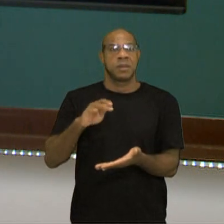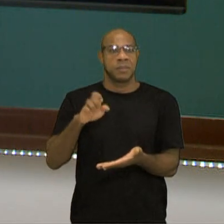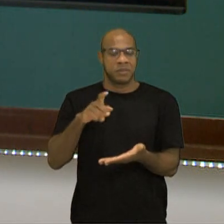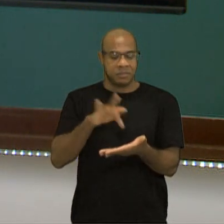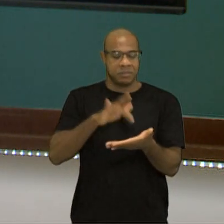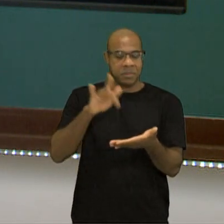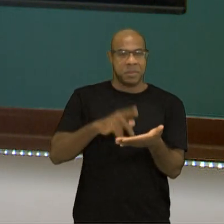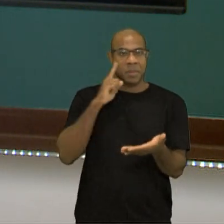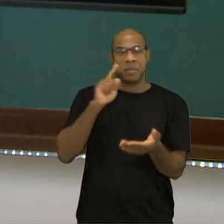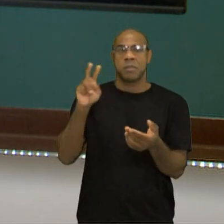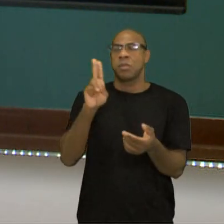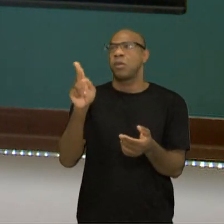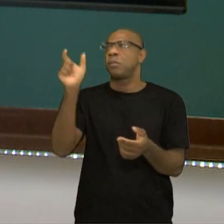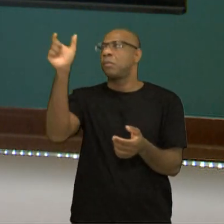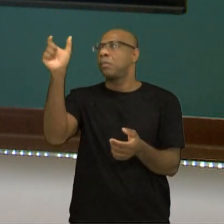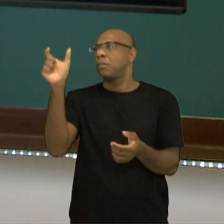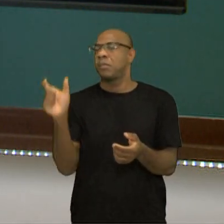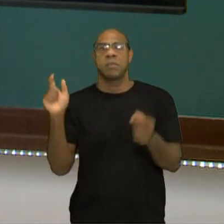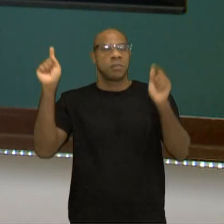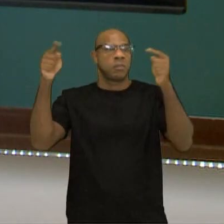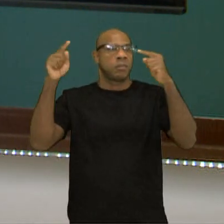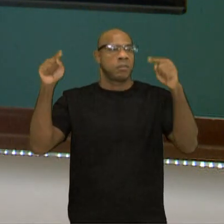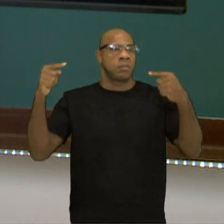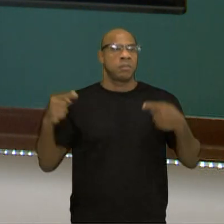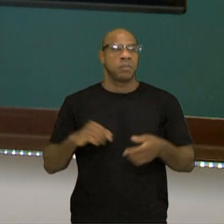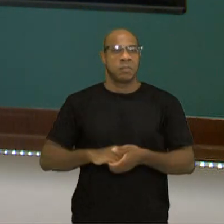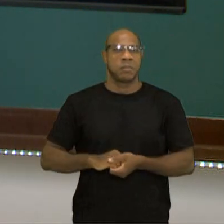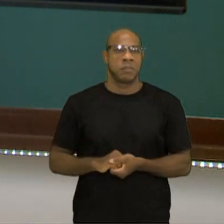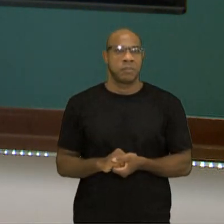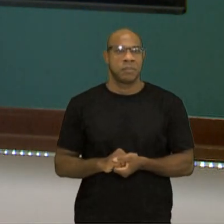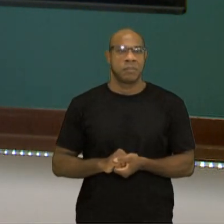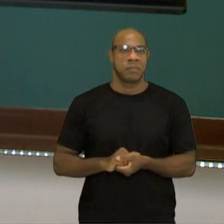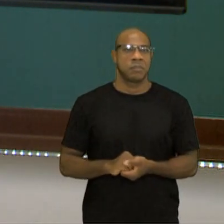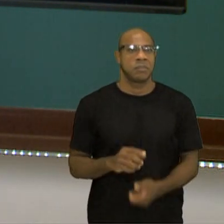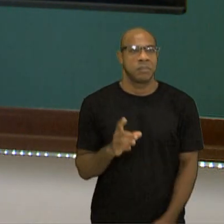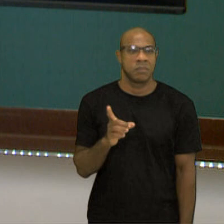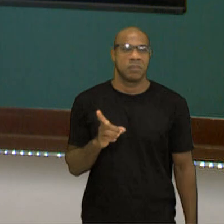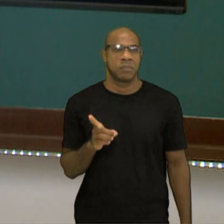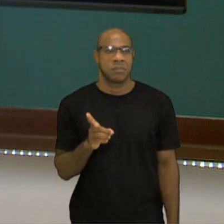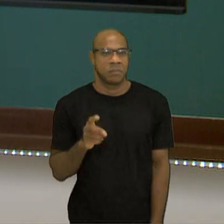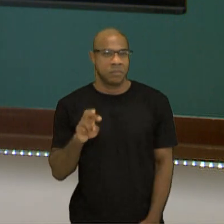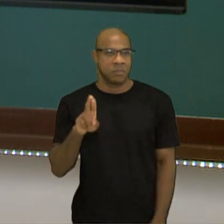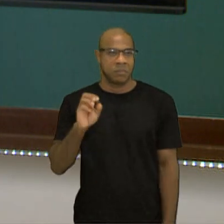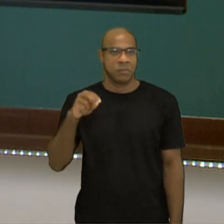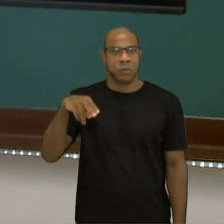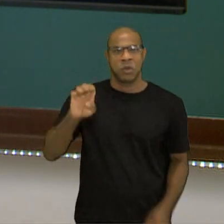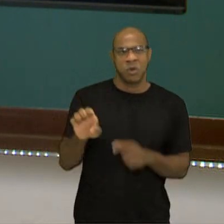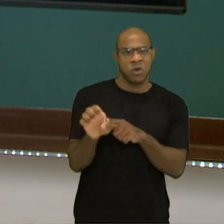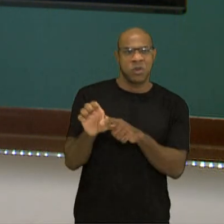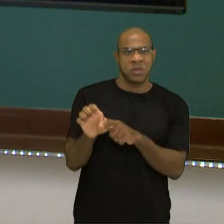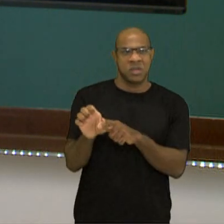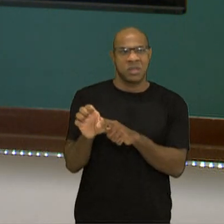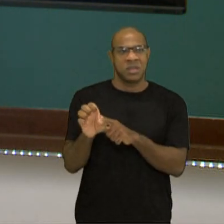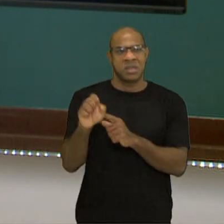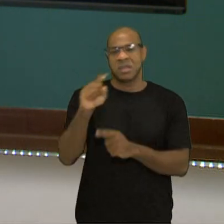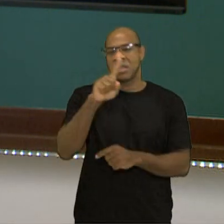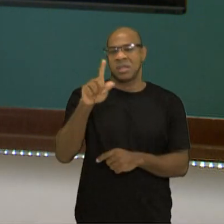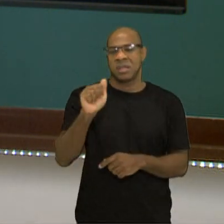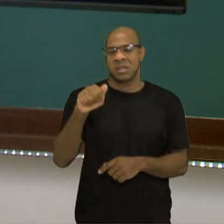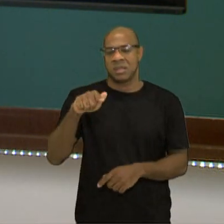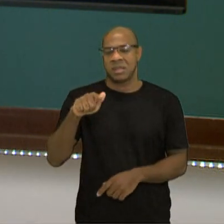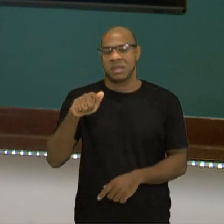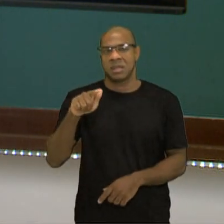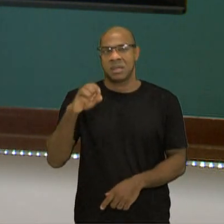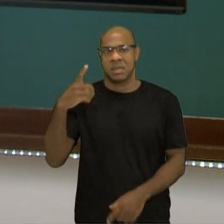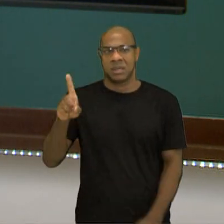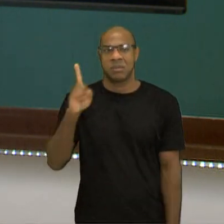de curiosidade, a palavra drone significa zangão, tá? Então, se você encontrar, que a gente até está conversando aqui